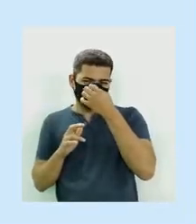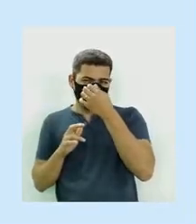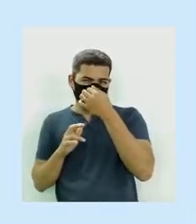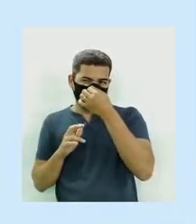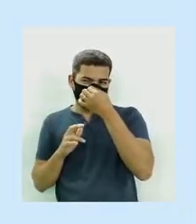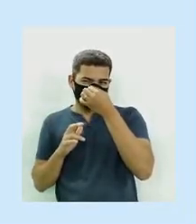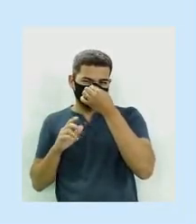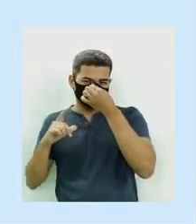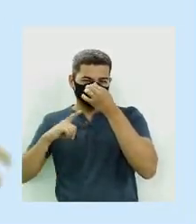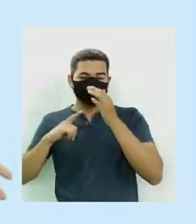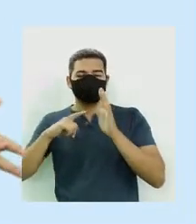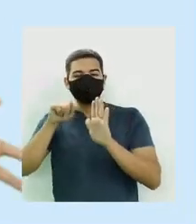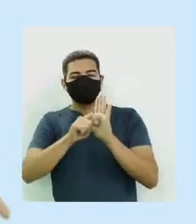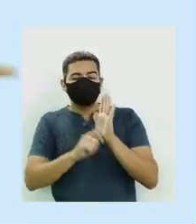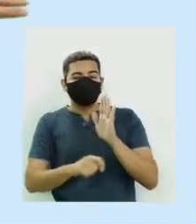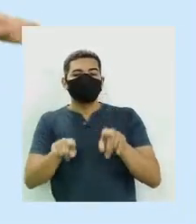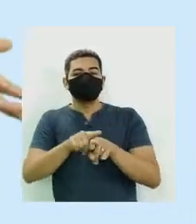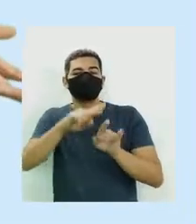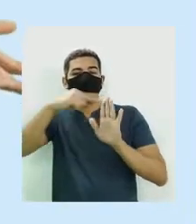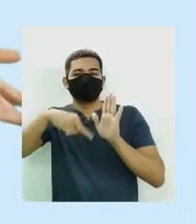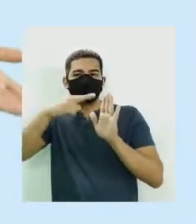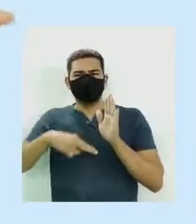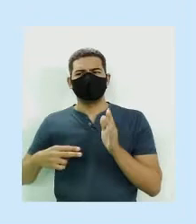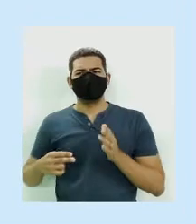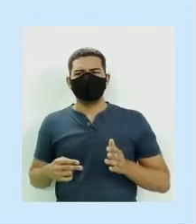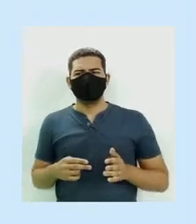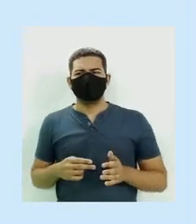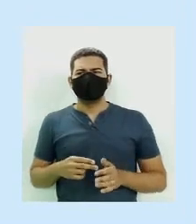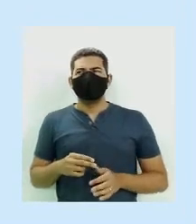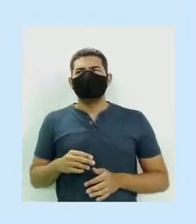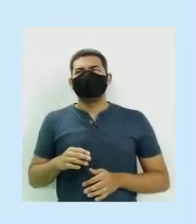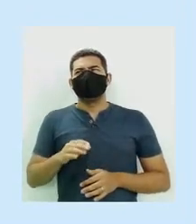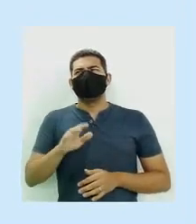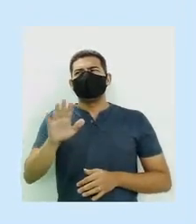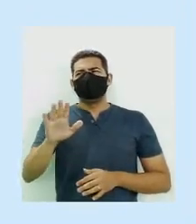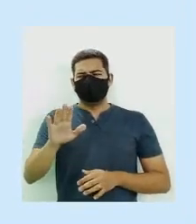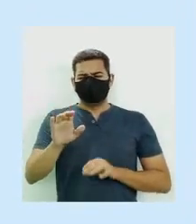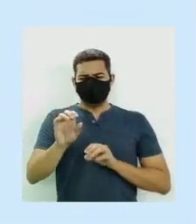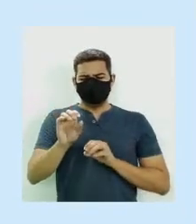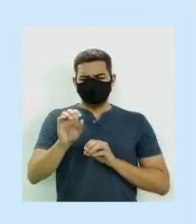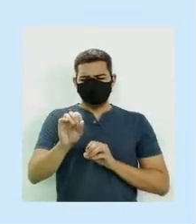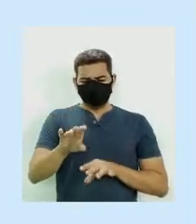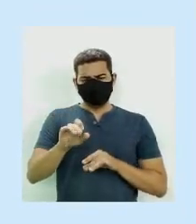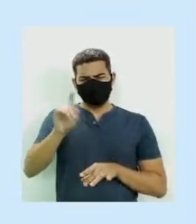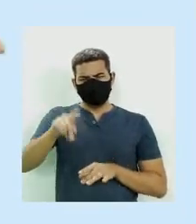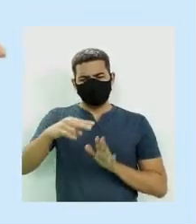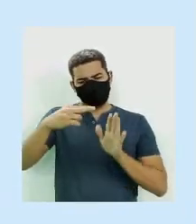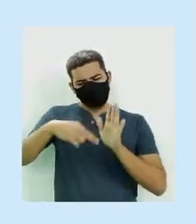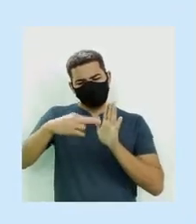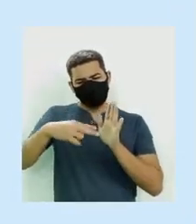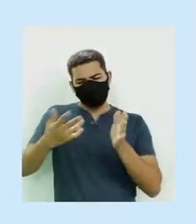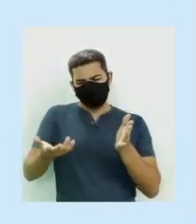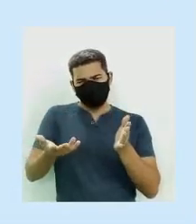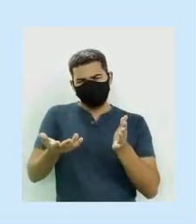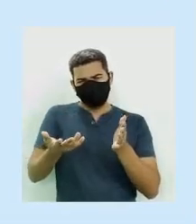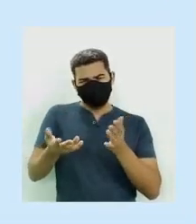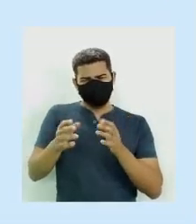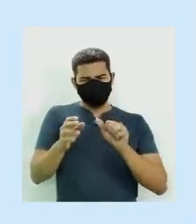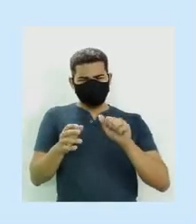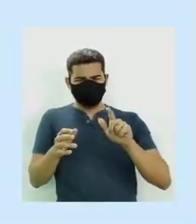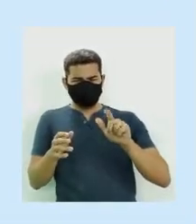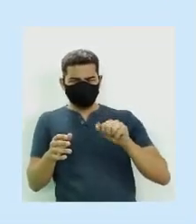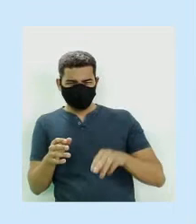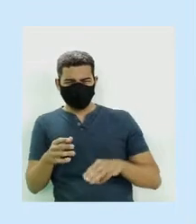da escrita e da leitura. Aí vocês vão me perguntar, mas professora, a aula não é sobre leitura? E eu pergunto a vocês, e